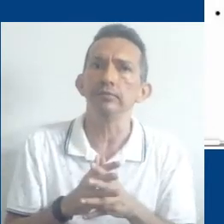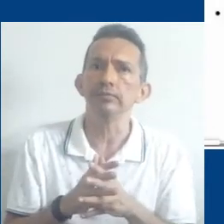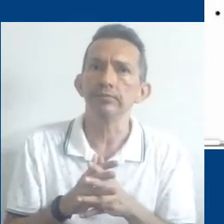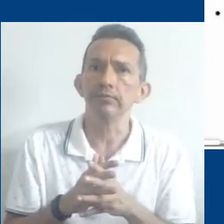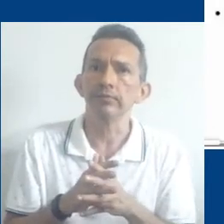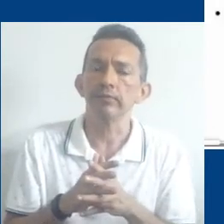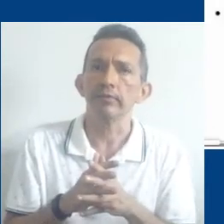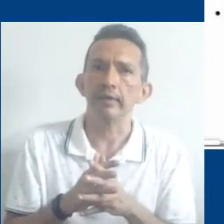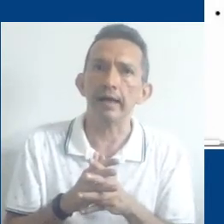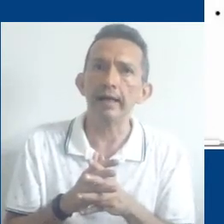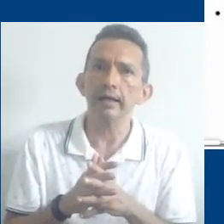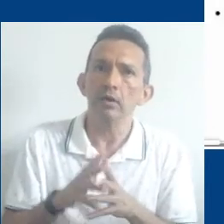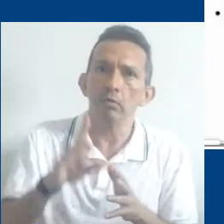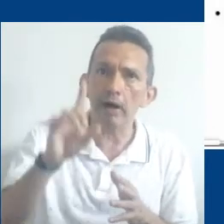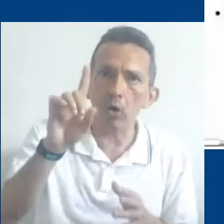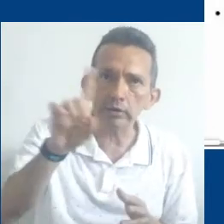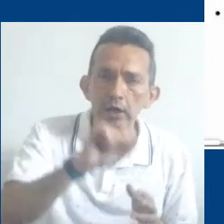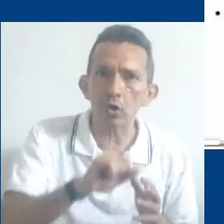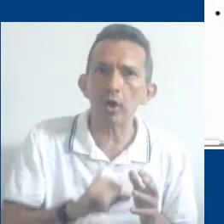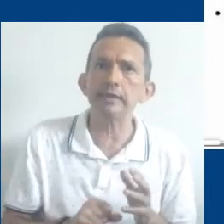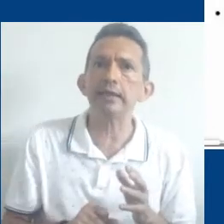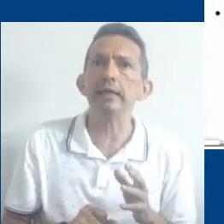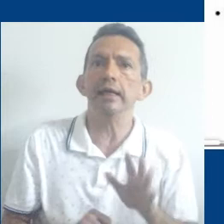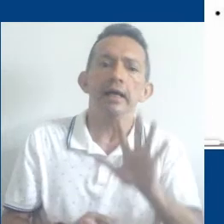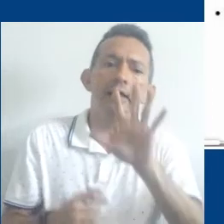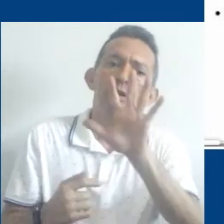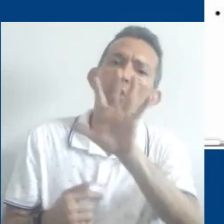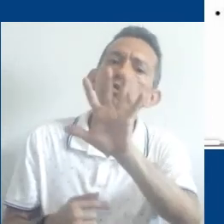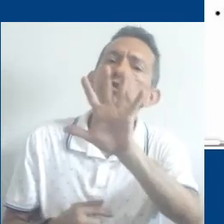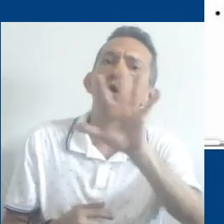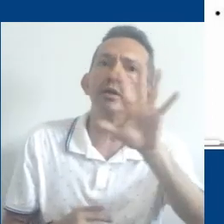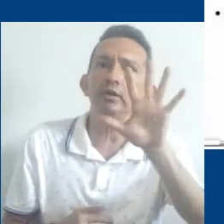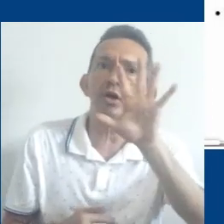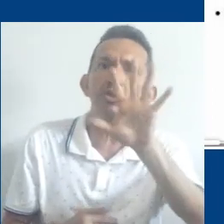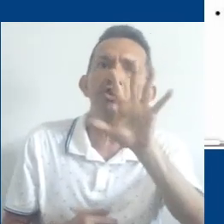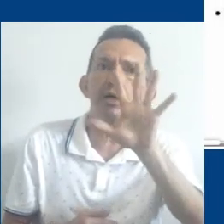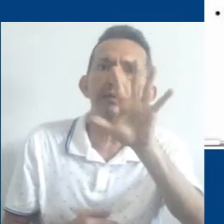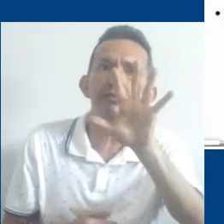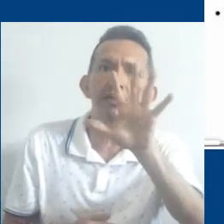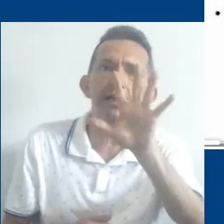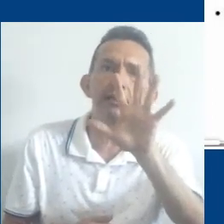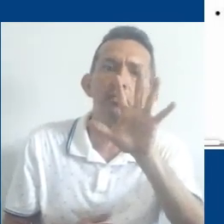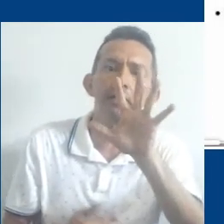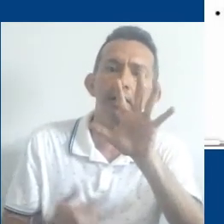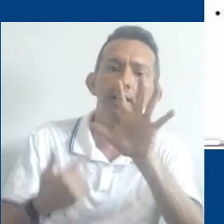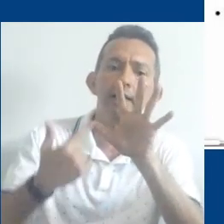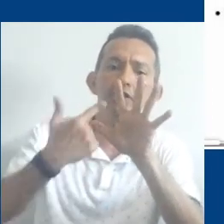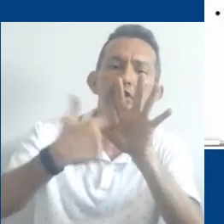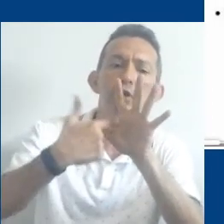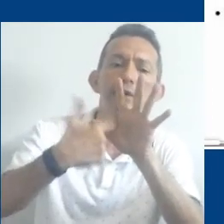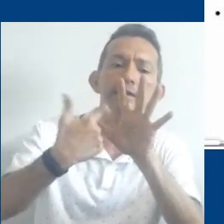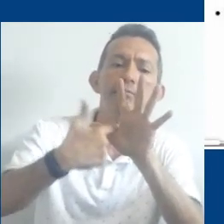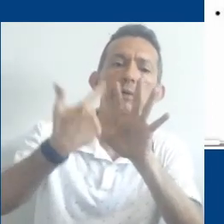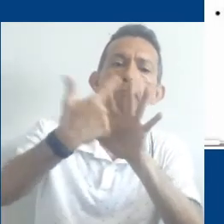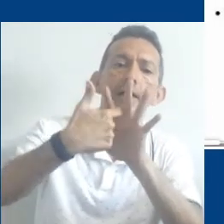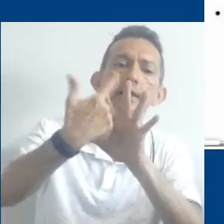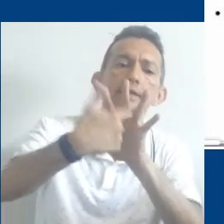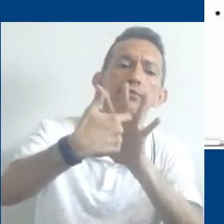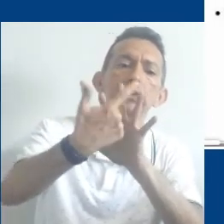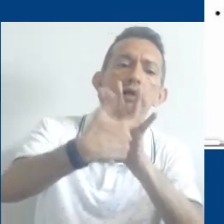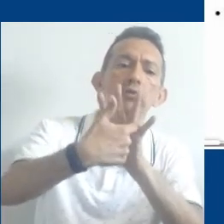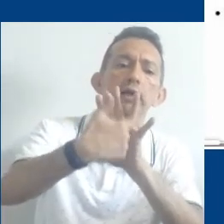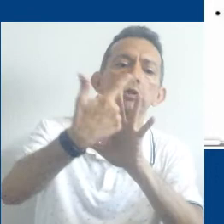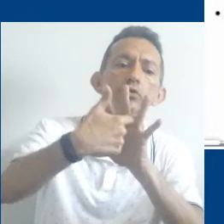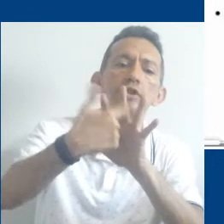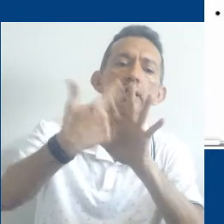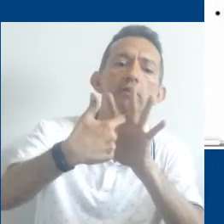regride. Tá? Uma outra coisa que, quando nós estamos na vida intrauterina, a gente tem umas membranas